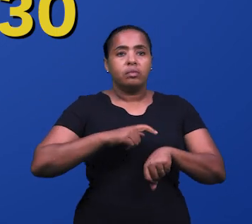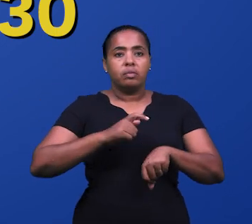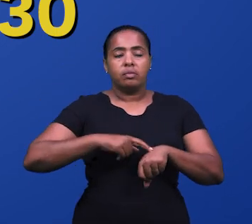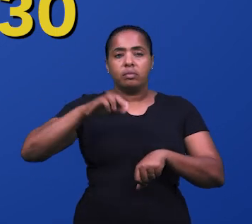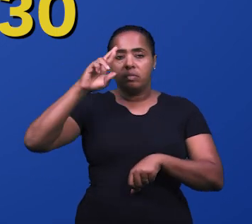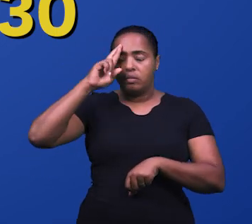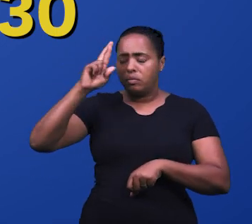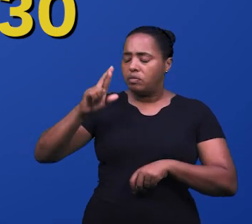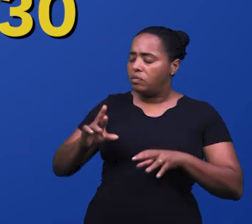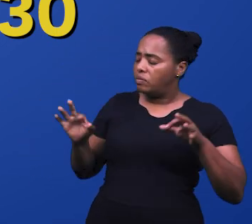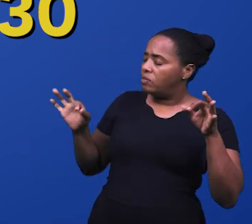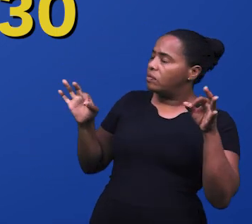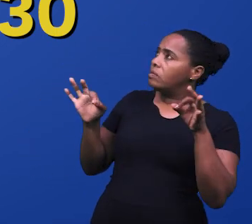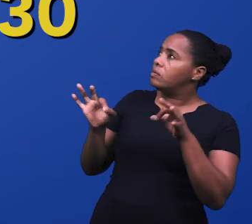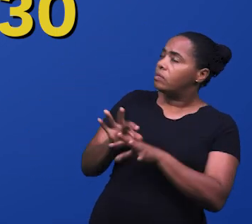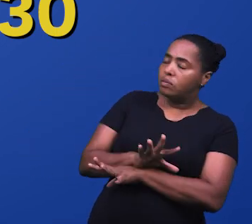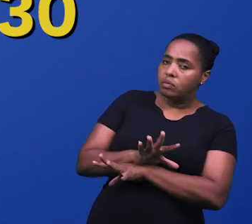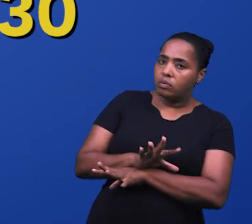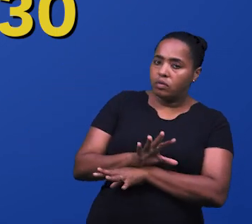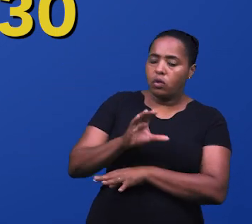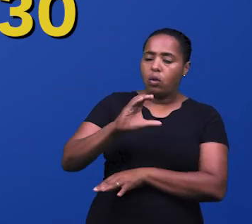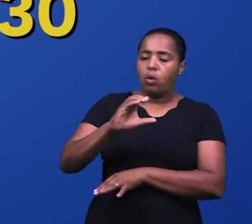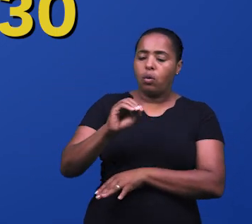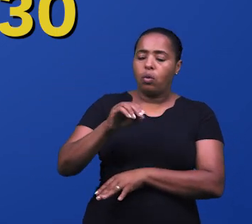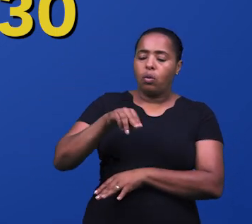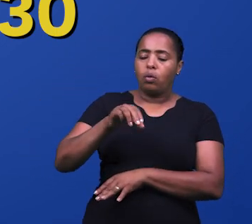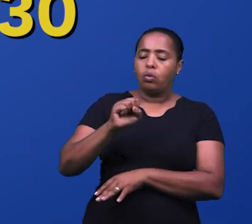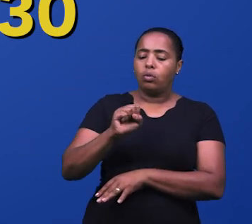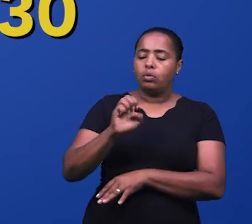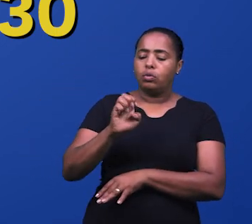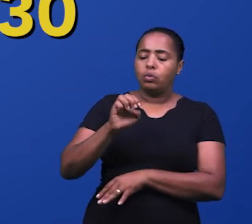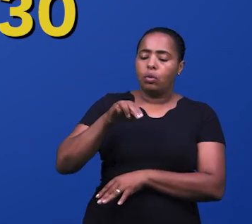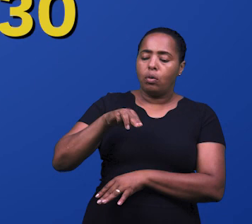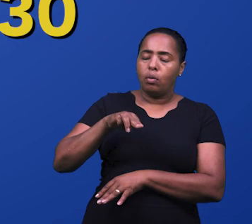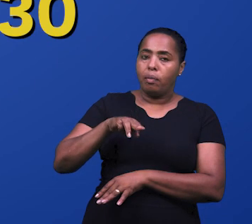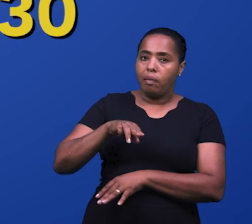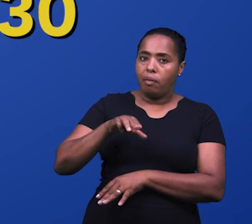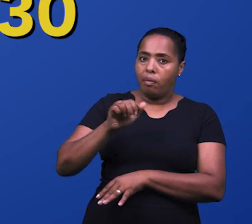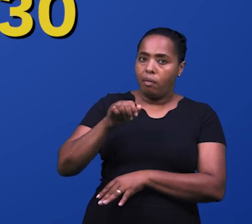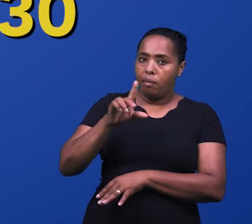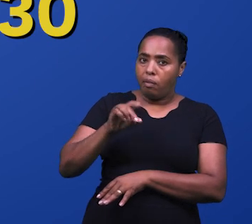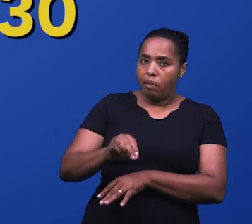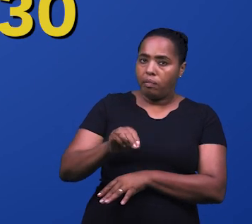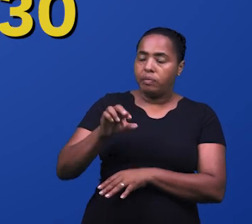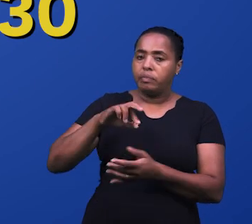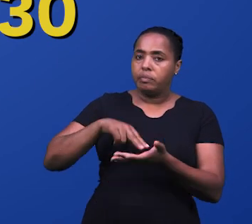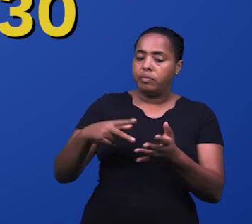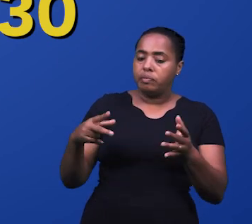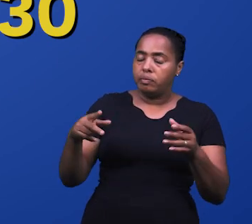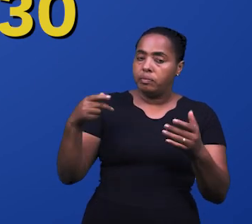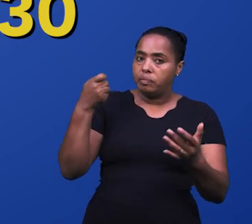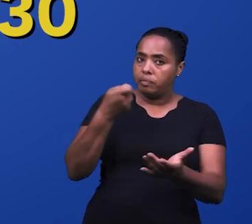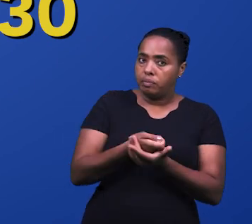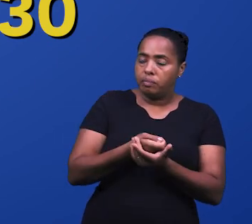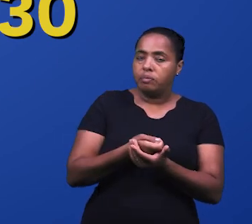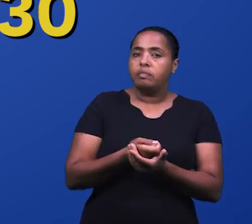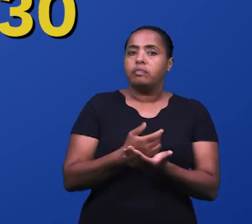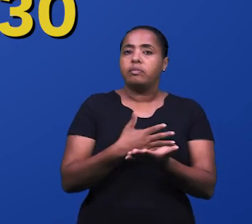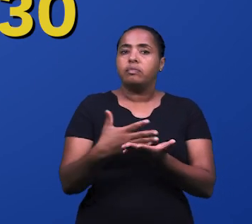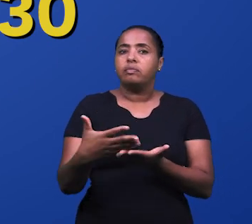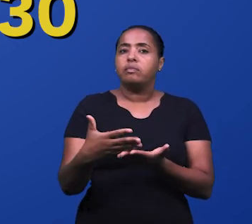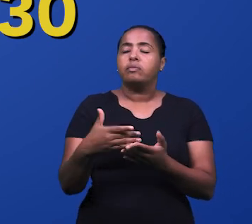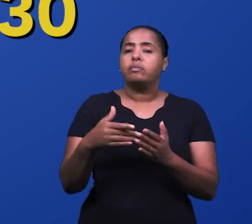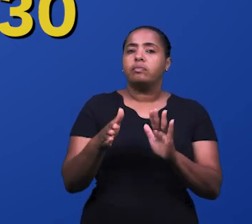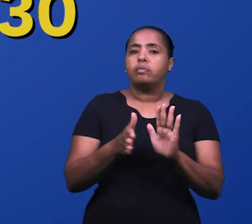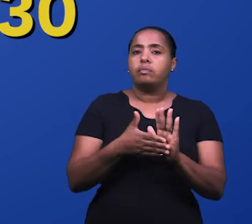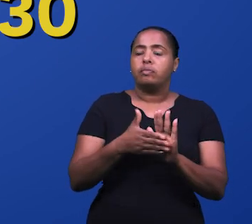fala estar consumado, o Senhor quer dizer que está pago, né? Aí começa o projeto de salvação. O